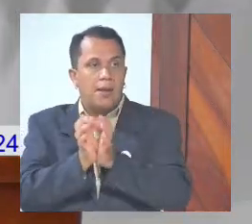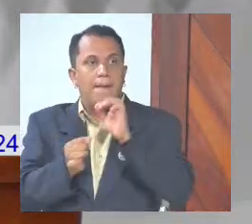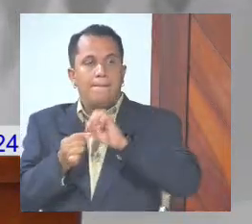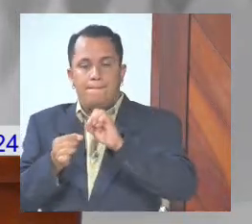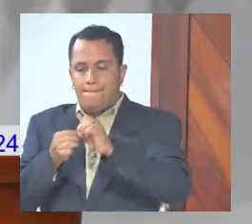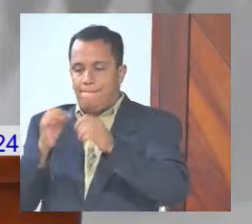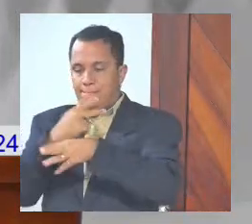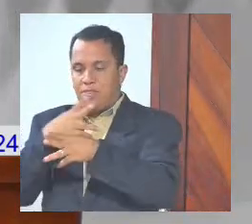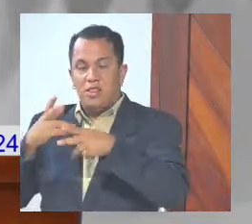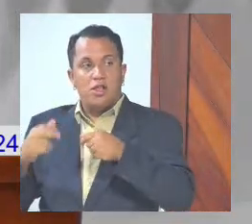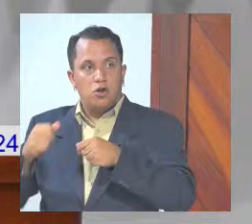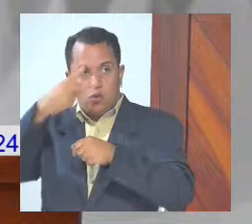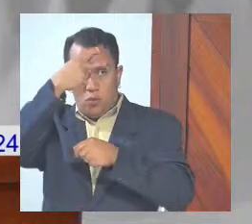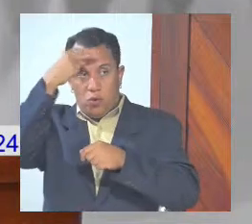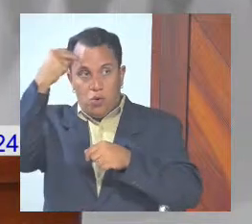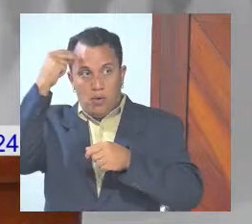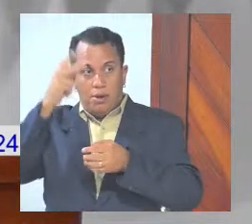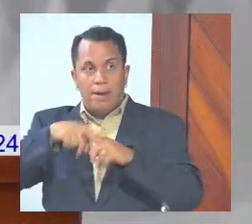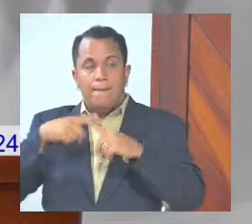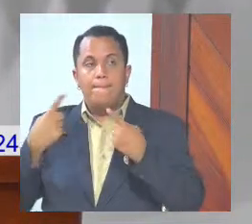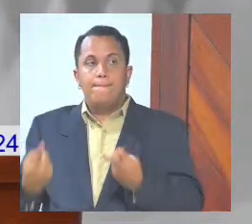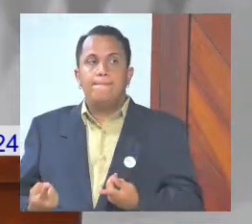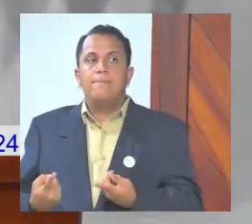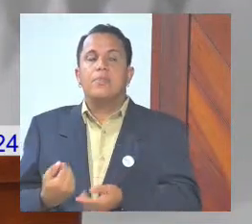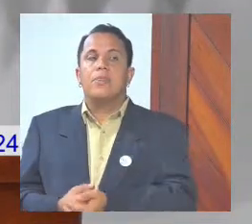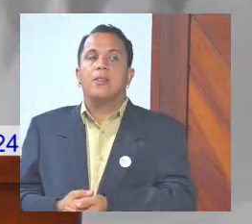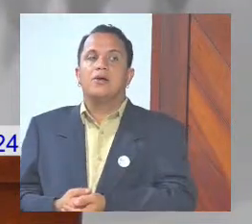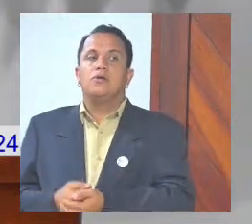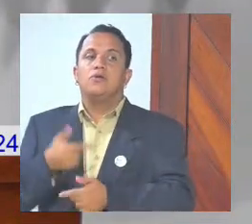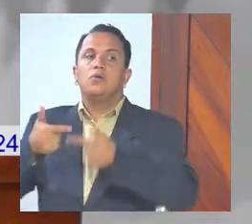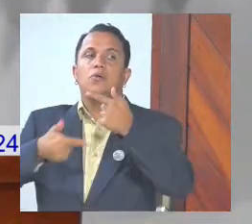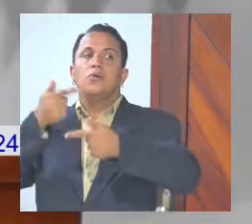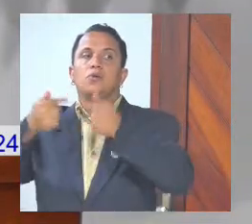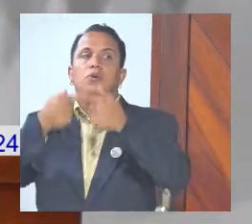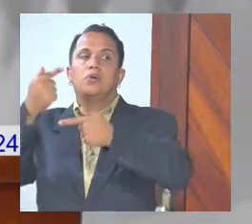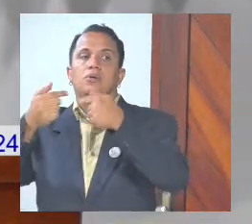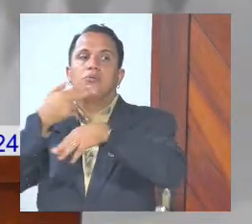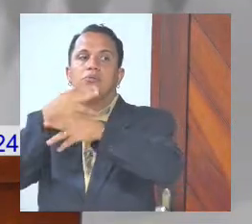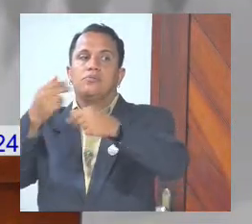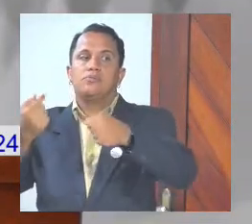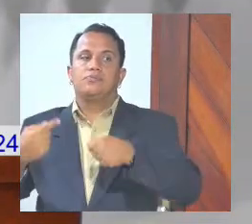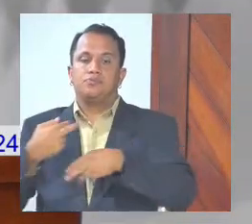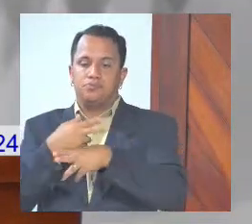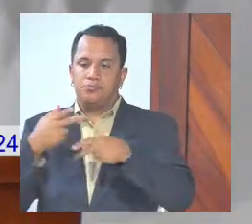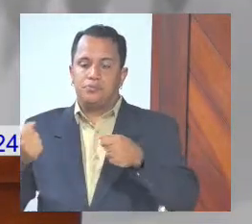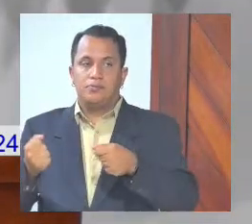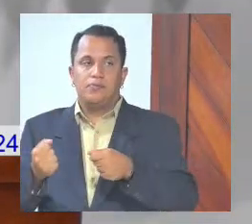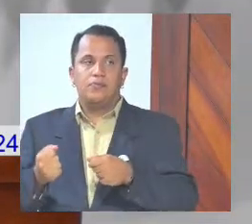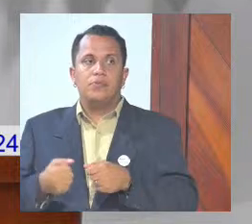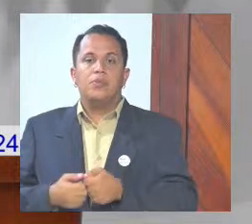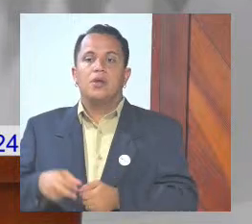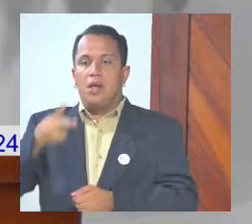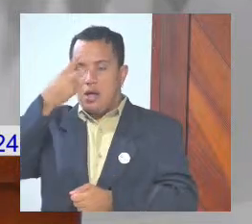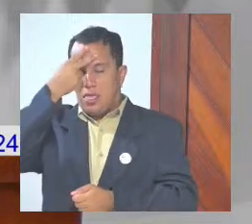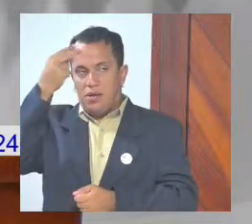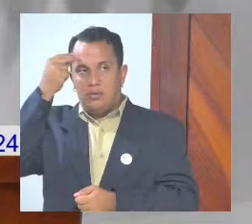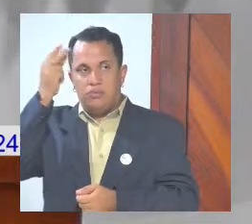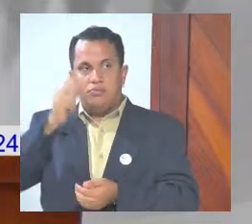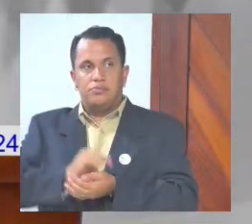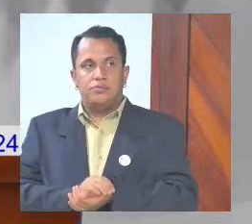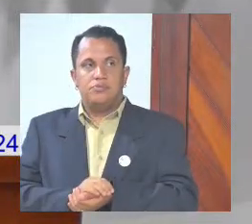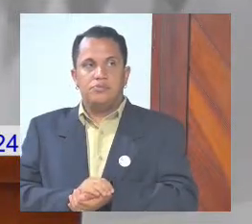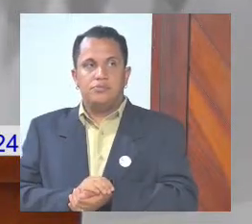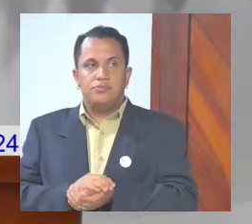executar é o poder executivo. A prerrogativa de executar as obras, as ações, é do poder executivo.